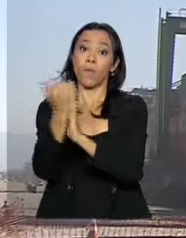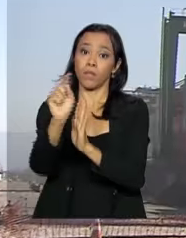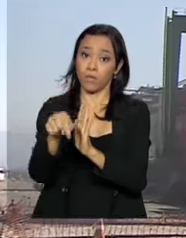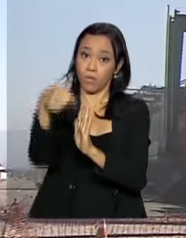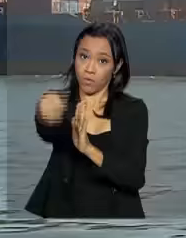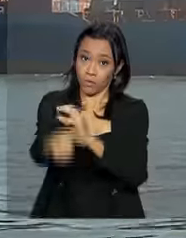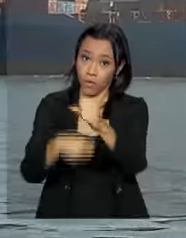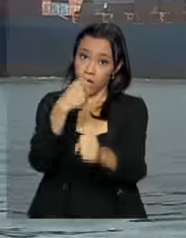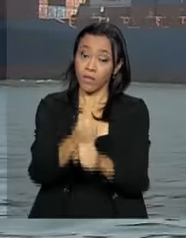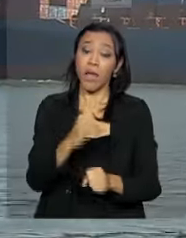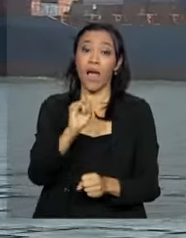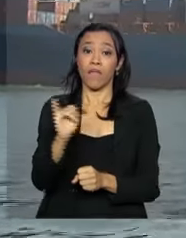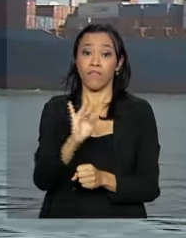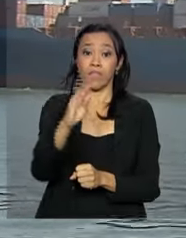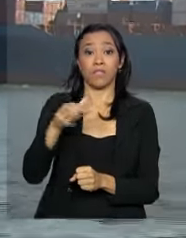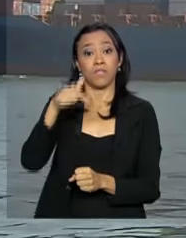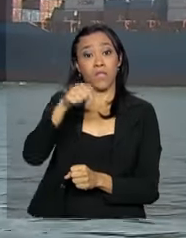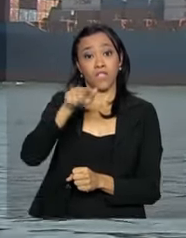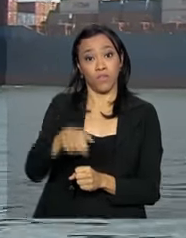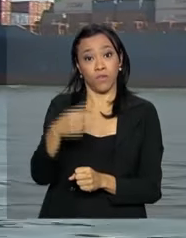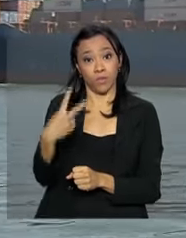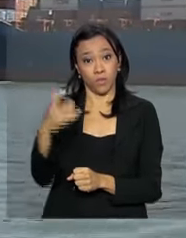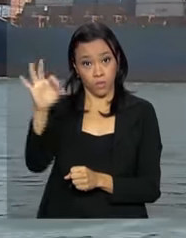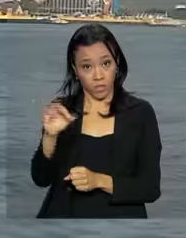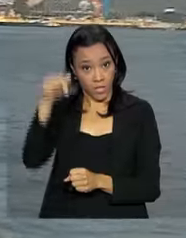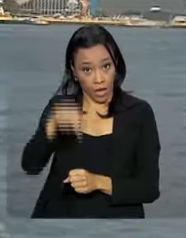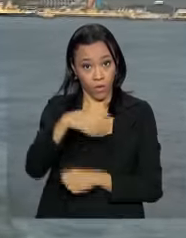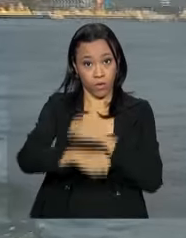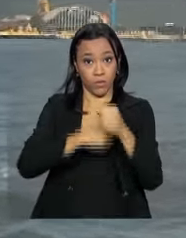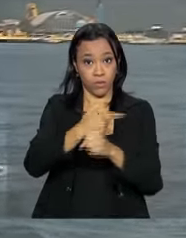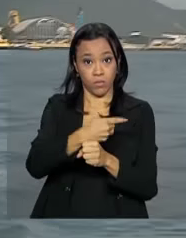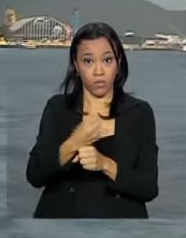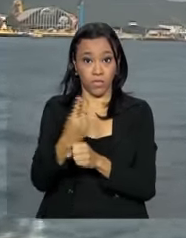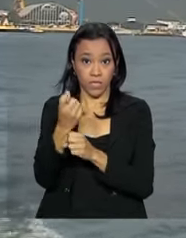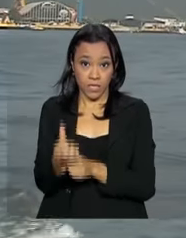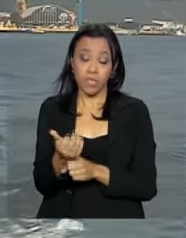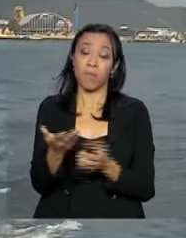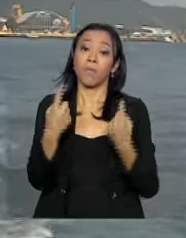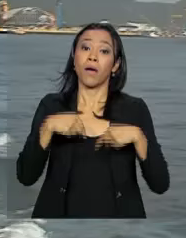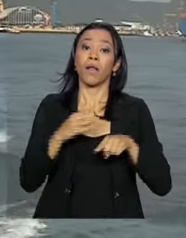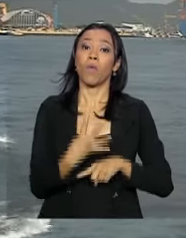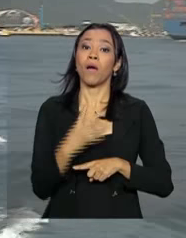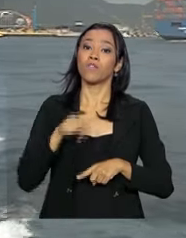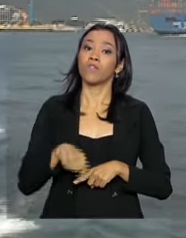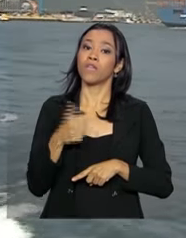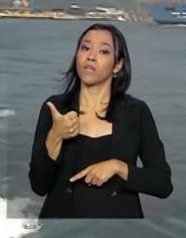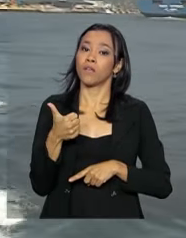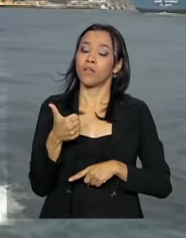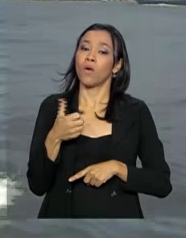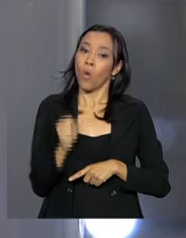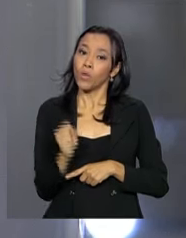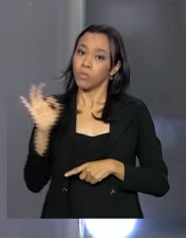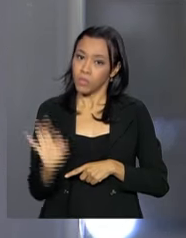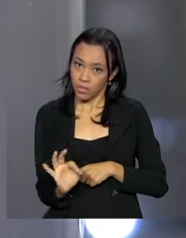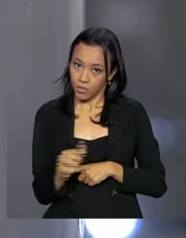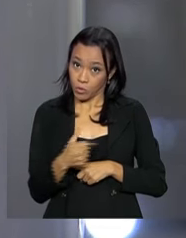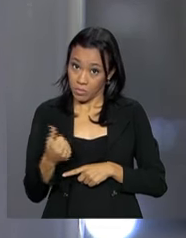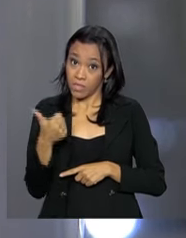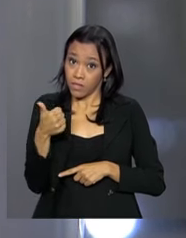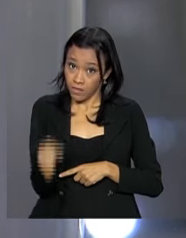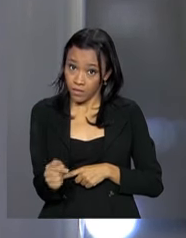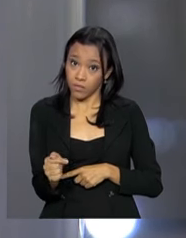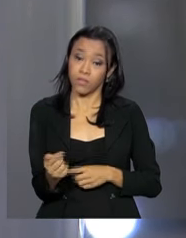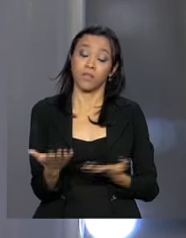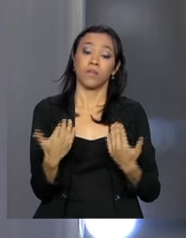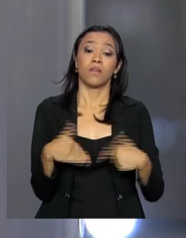inflação deve cair de 7,2% agora em 2016 para 4,8% em 2017. O ministro da